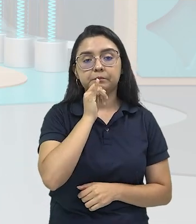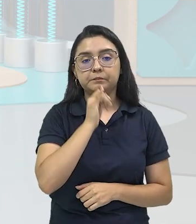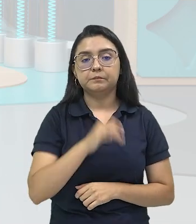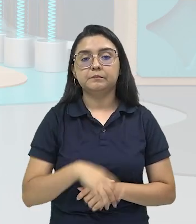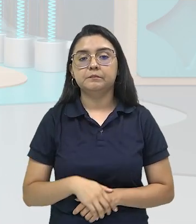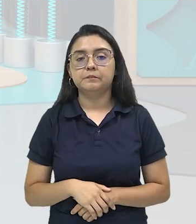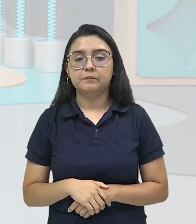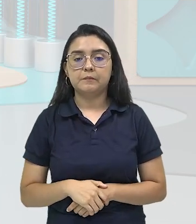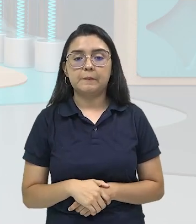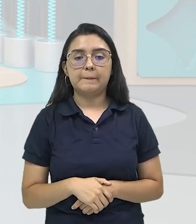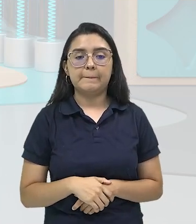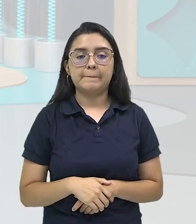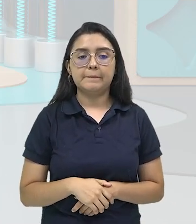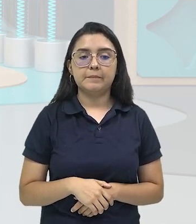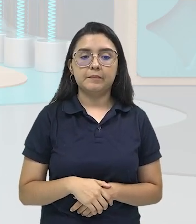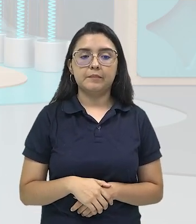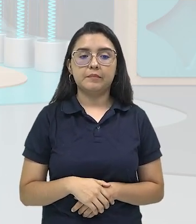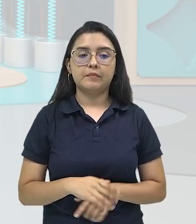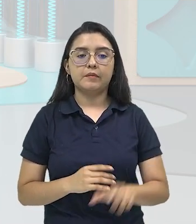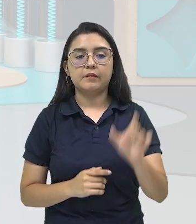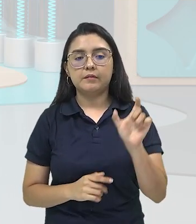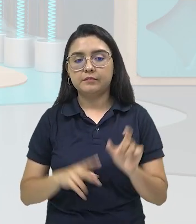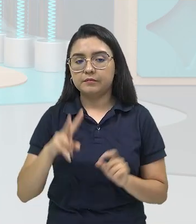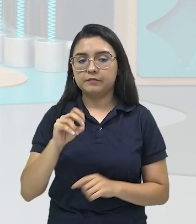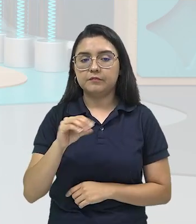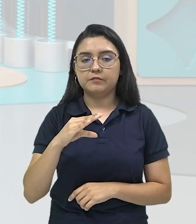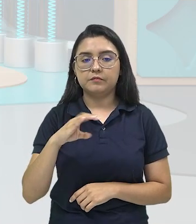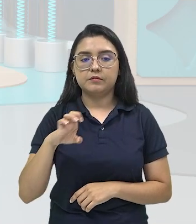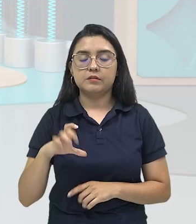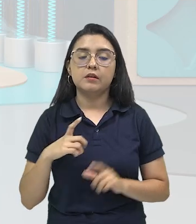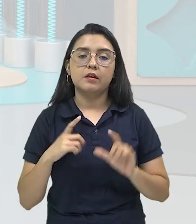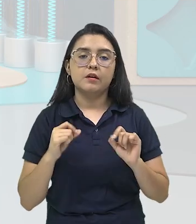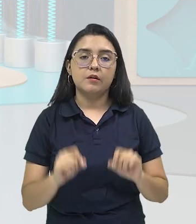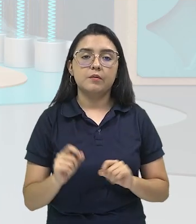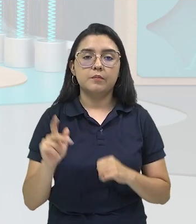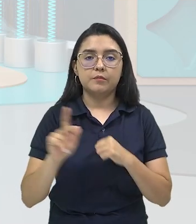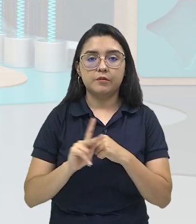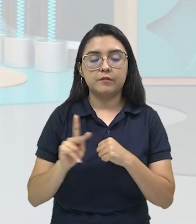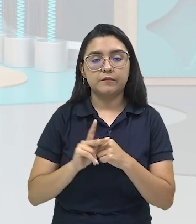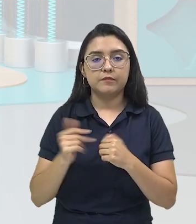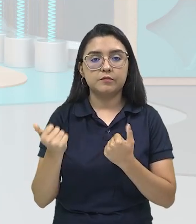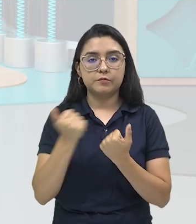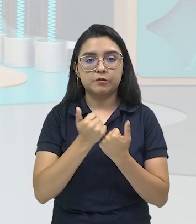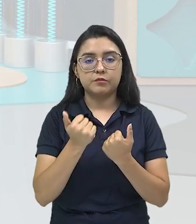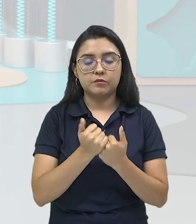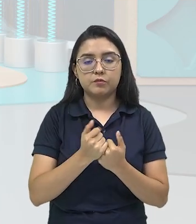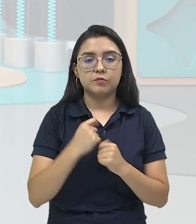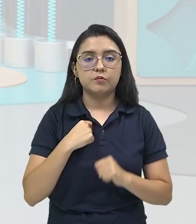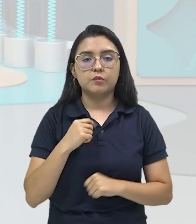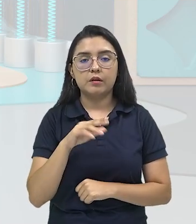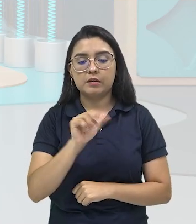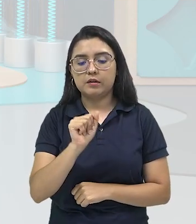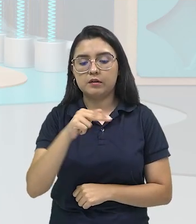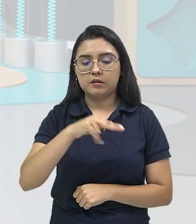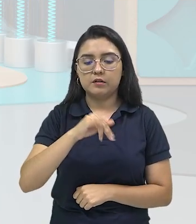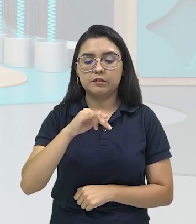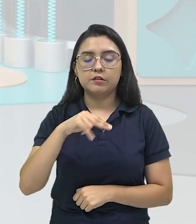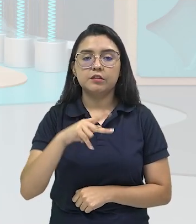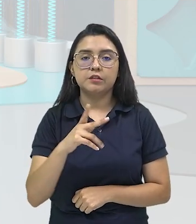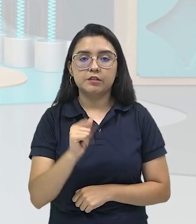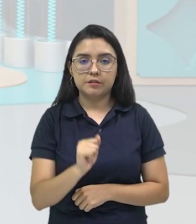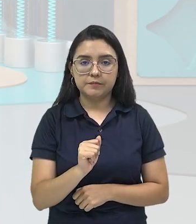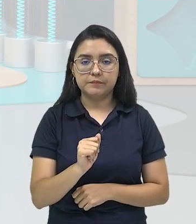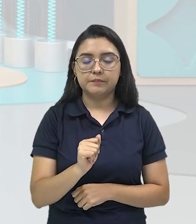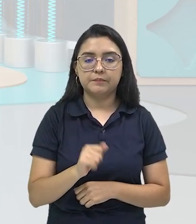né, você, é um pronome que vai substituir quem? Aninha. Olha, você é um pronome de